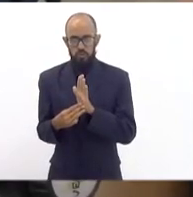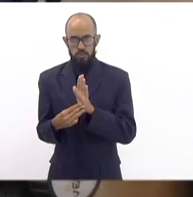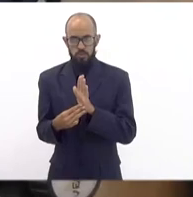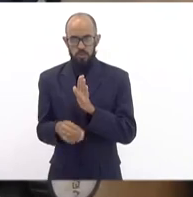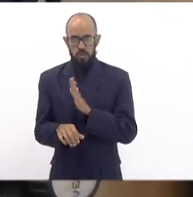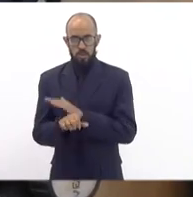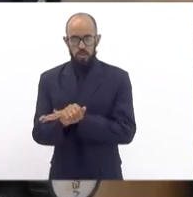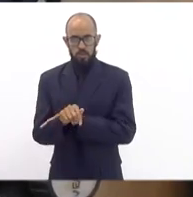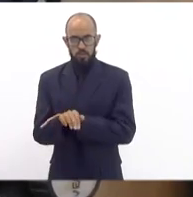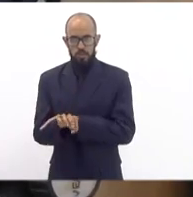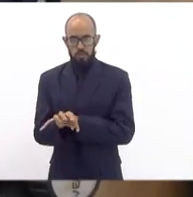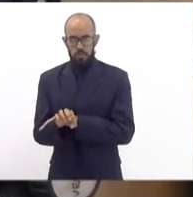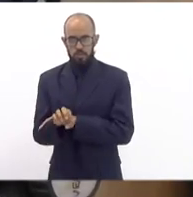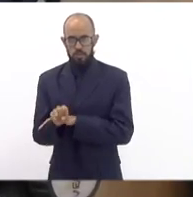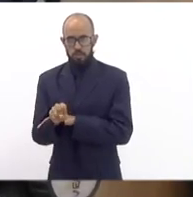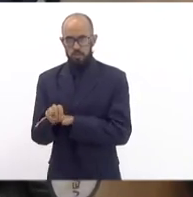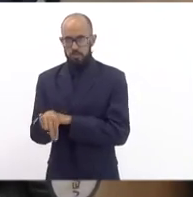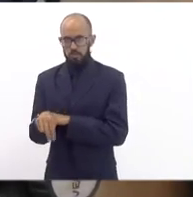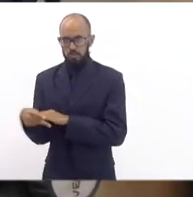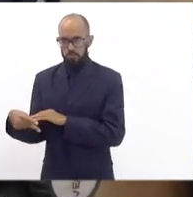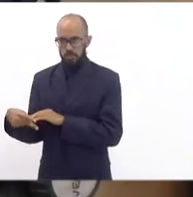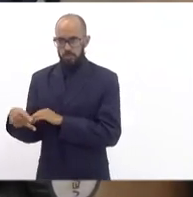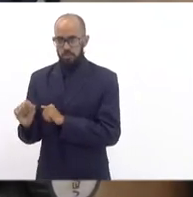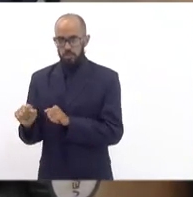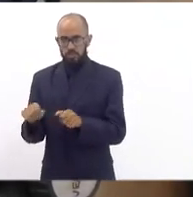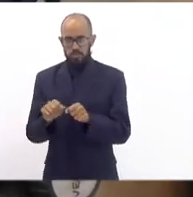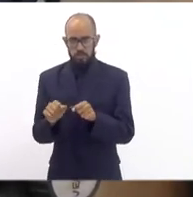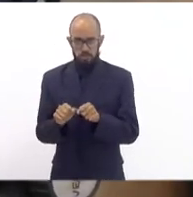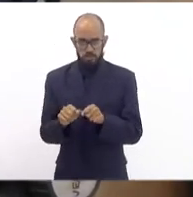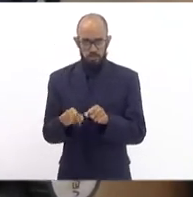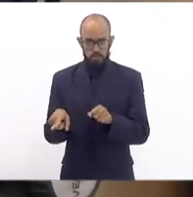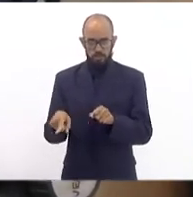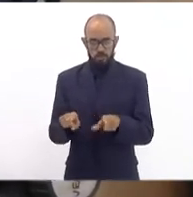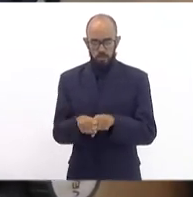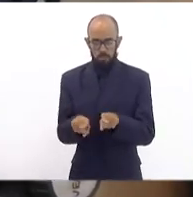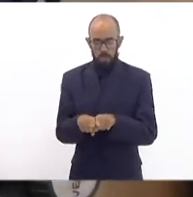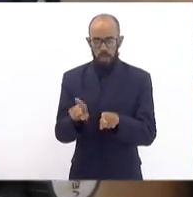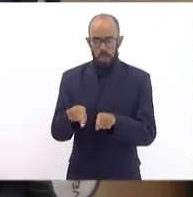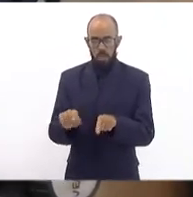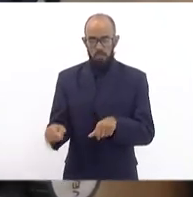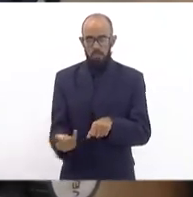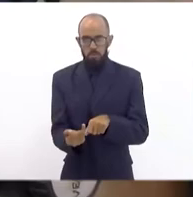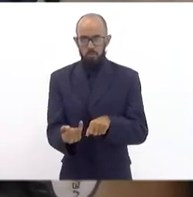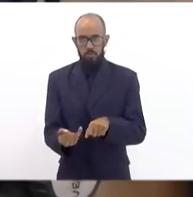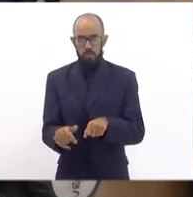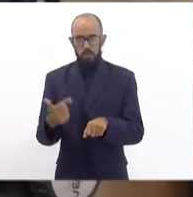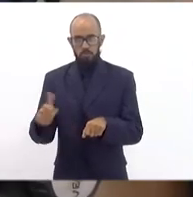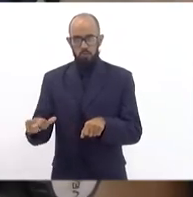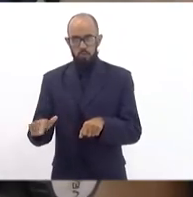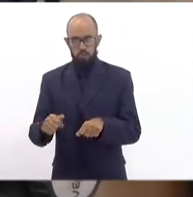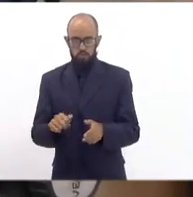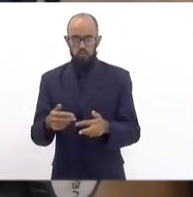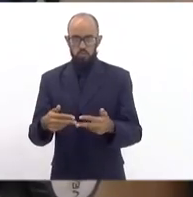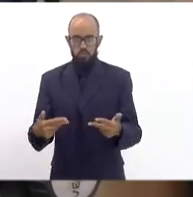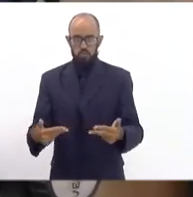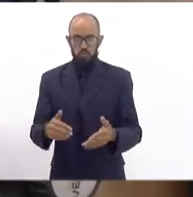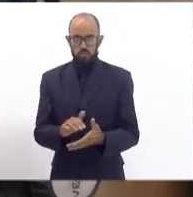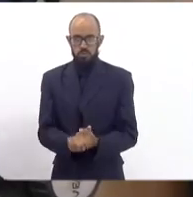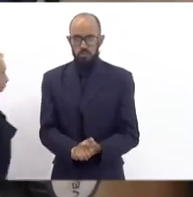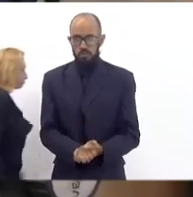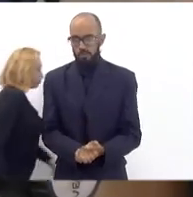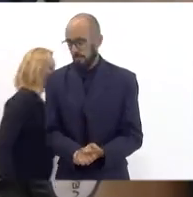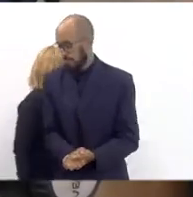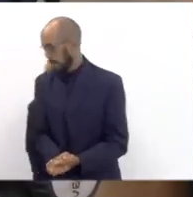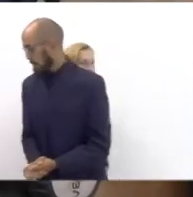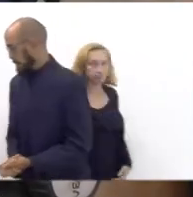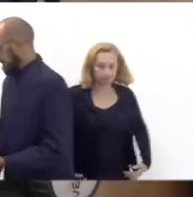que a Jean Transp aqui, o Felipe citou, também é oportuna para o outro lado. Quem garante Quem